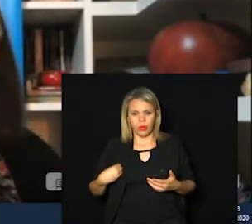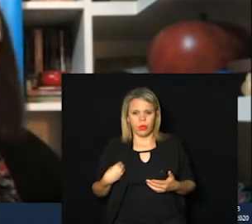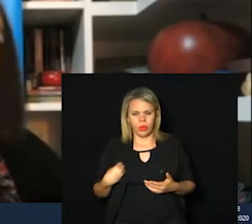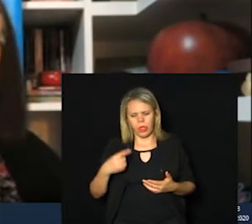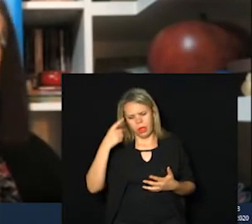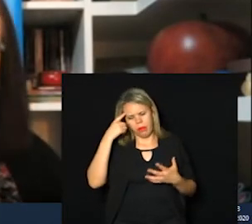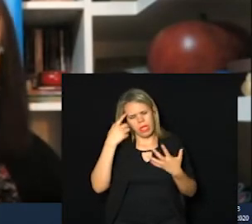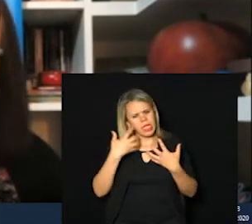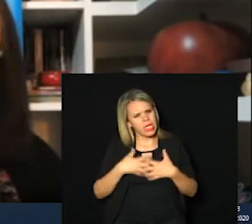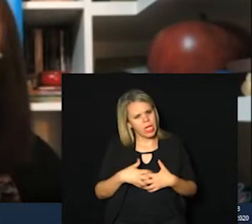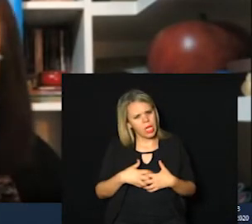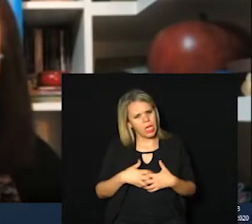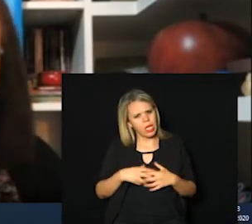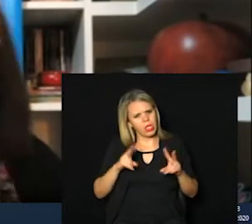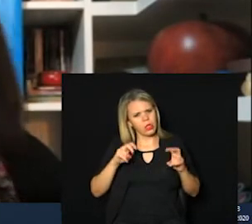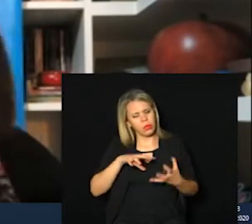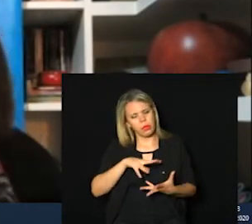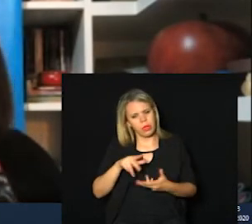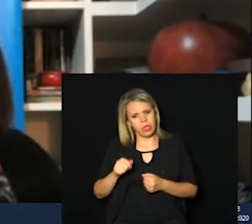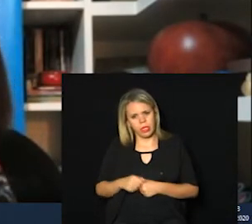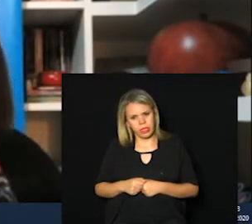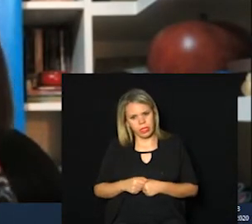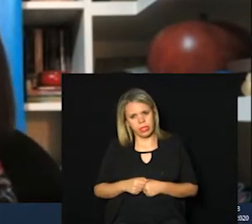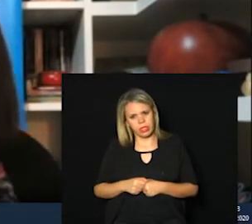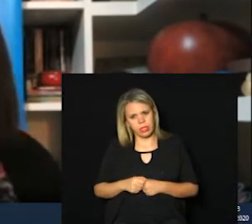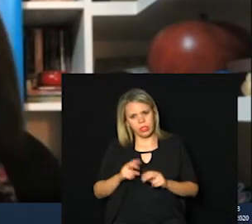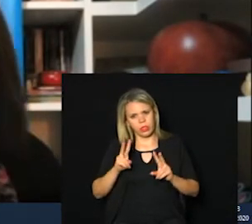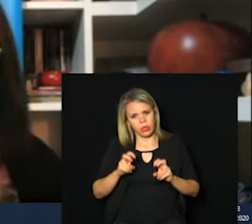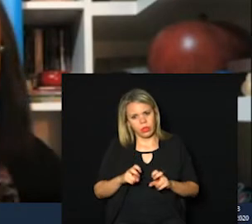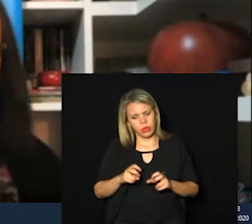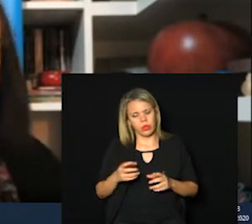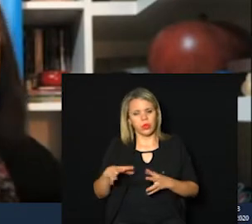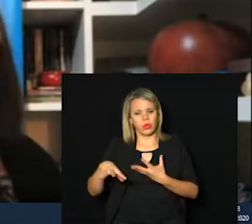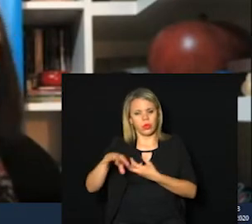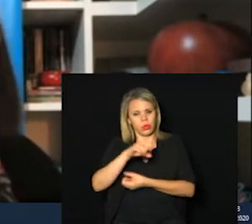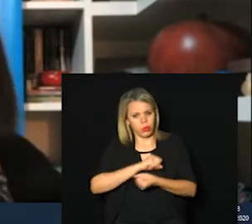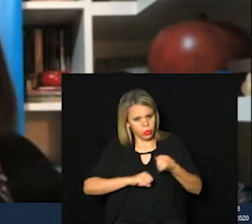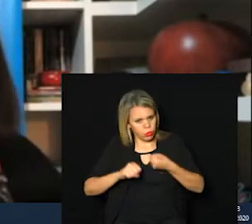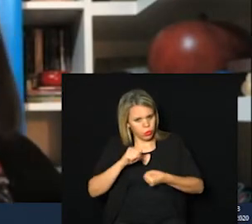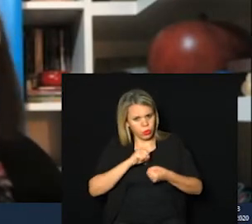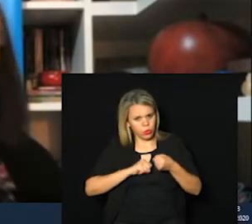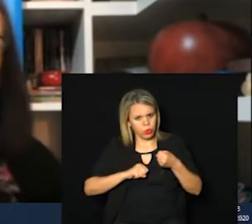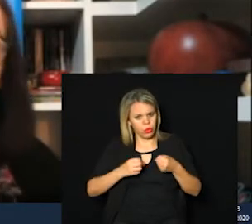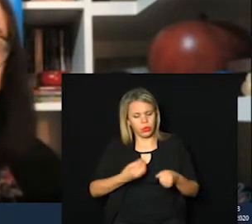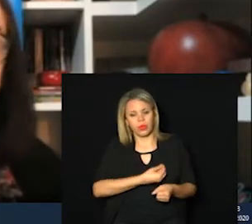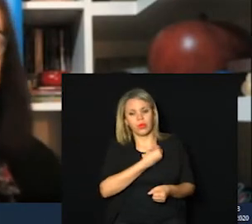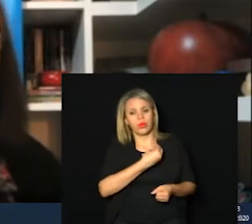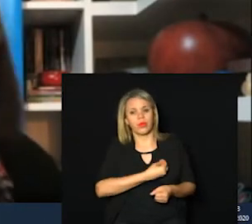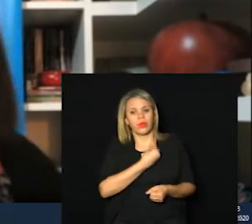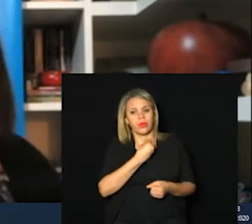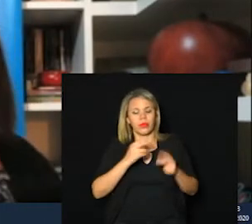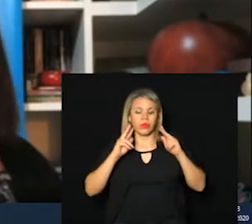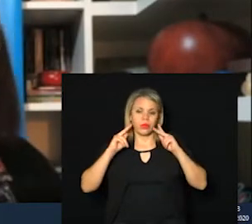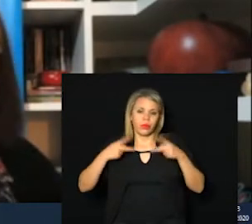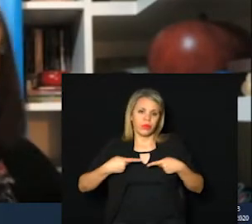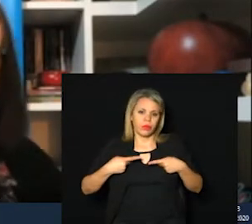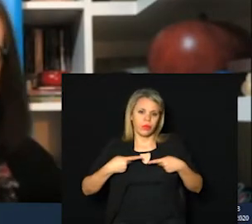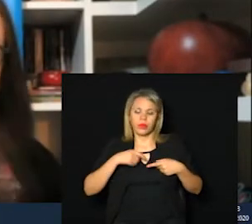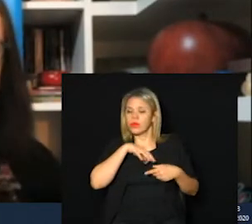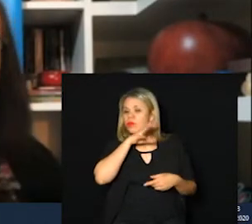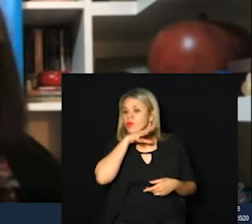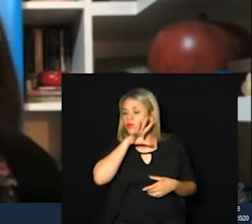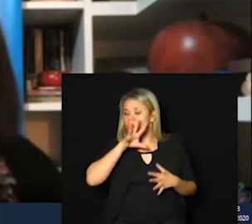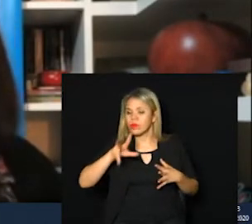pensar sobre o planeta, sobre a sustentabilidade, sobre a vida humana, sobre os